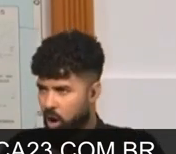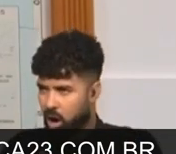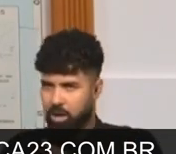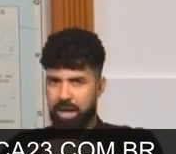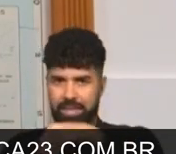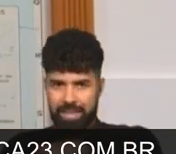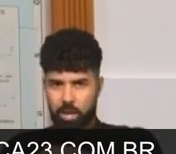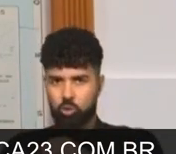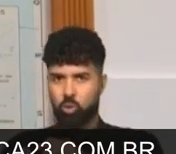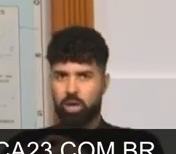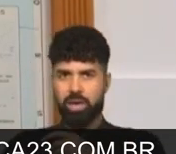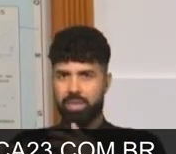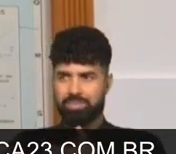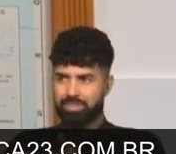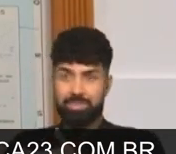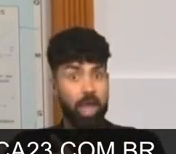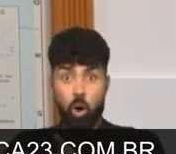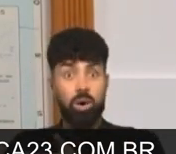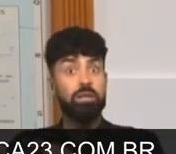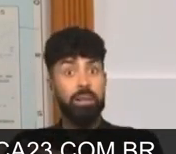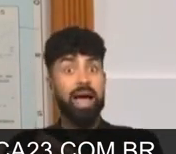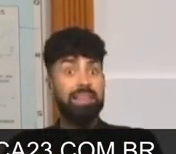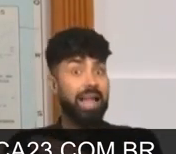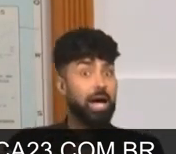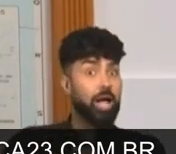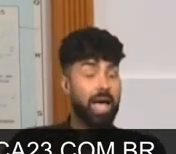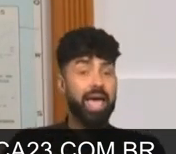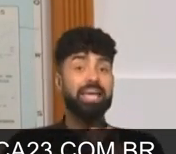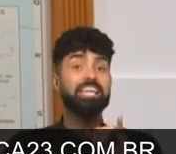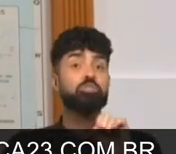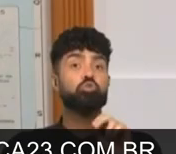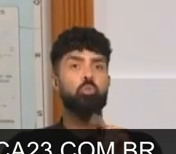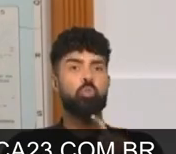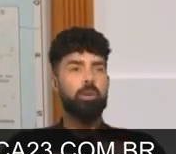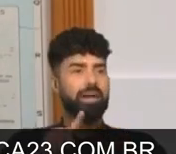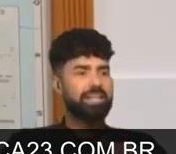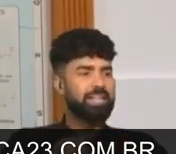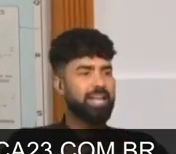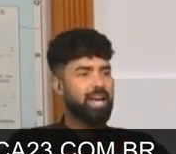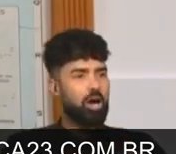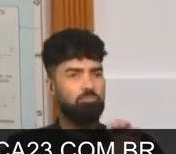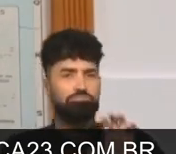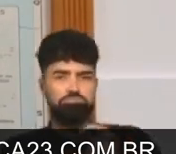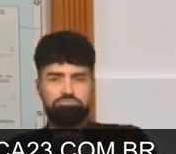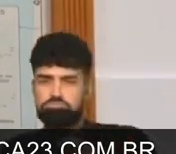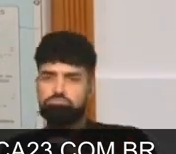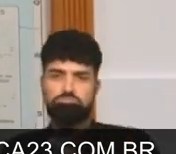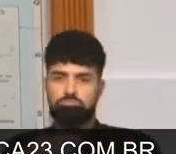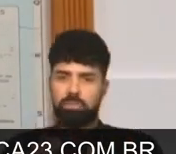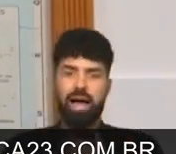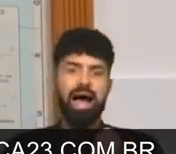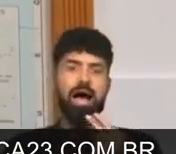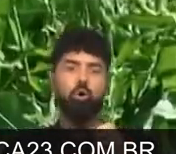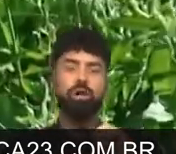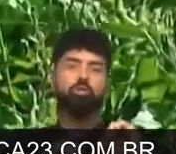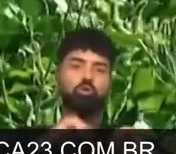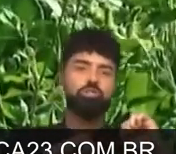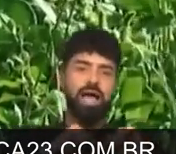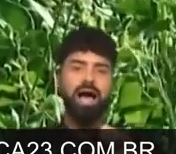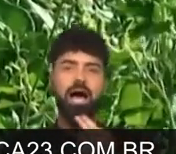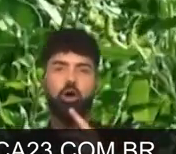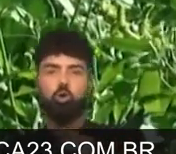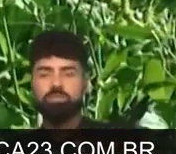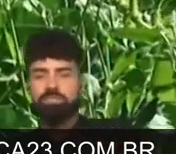da porteira. Ela também inclui a parte de insumos e a parte de agroindústria e agroserviços.